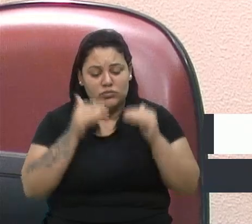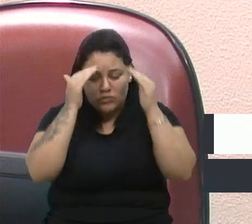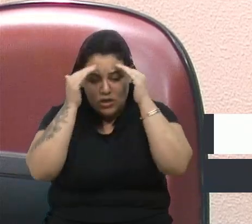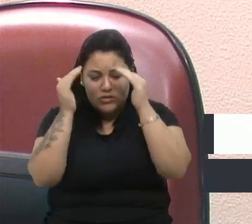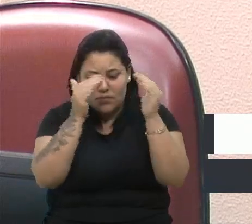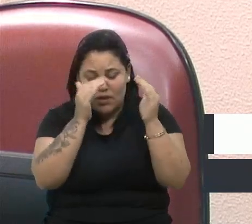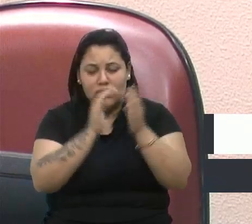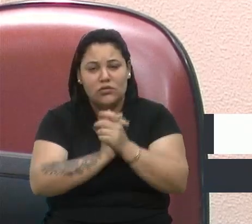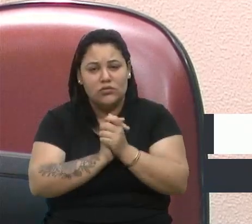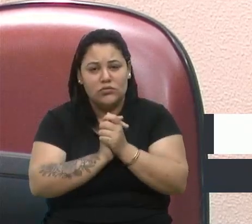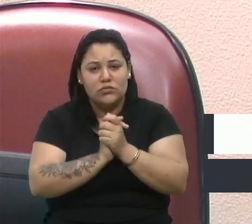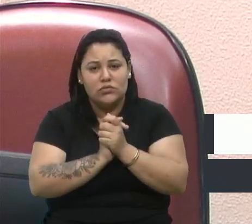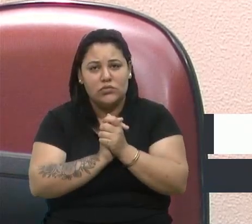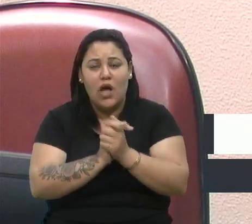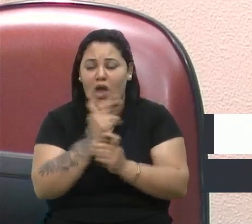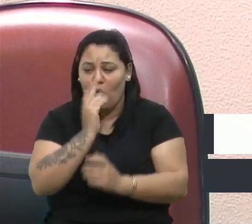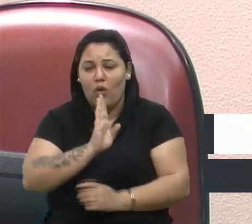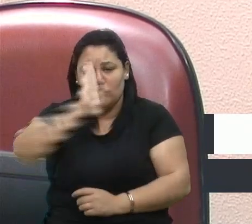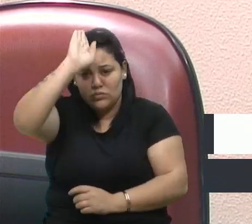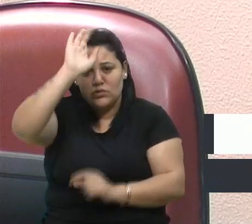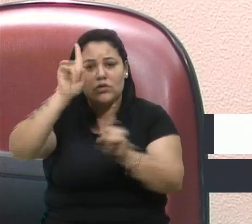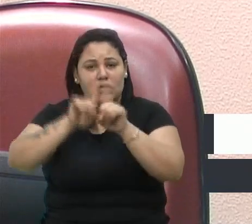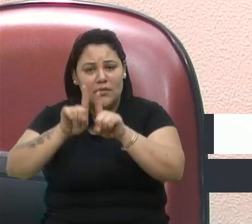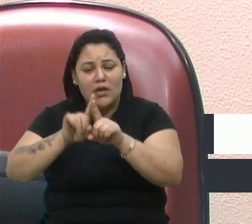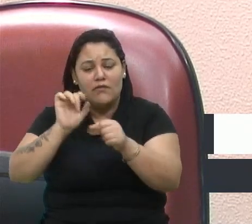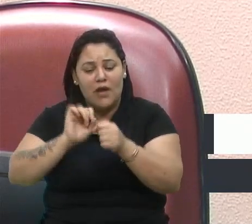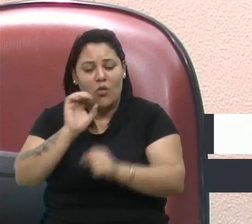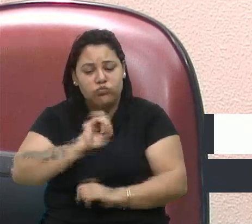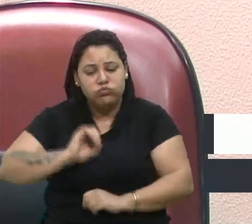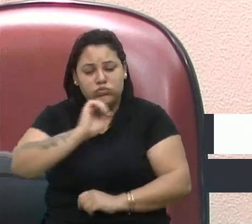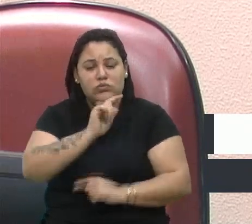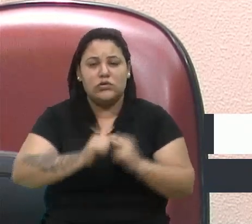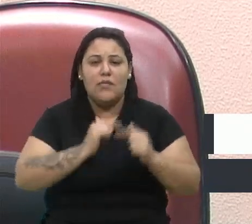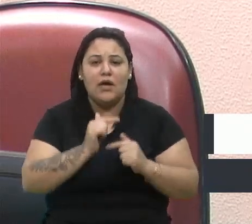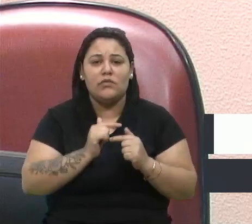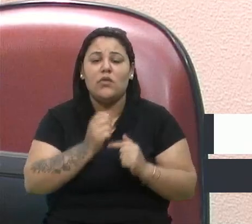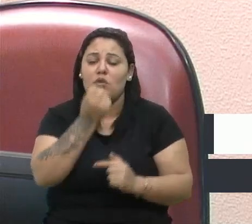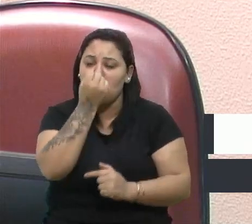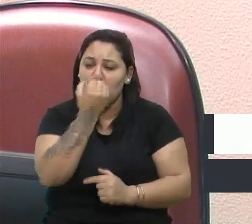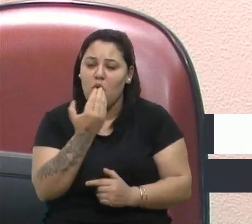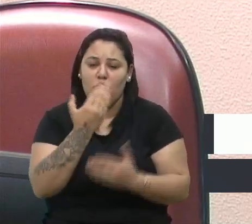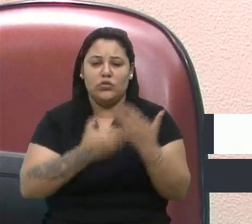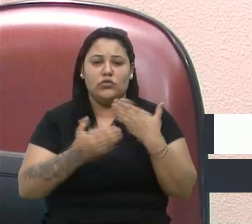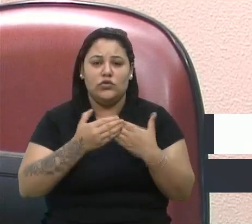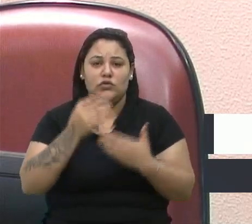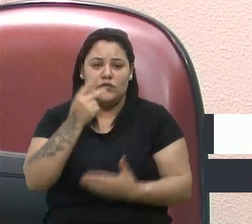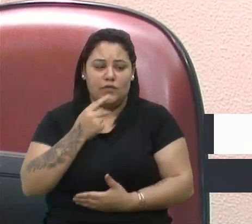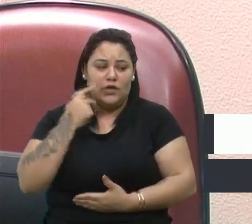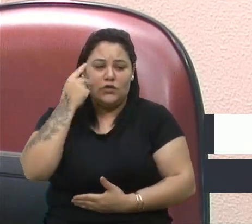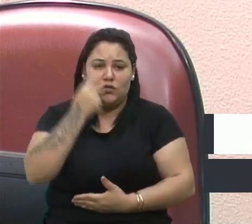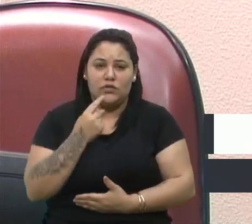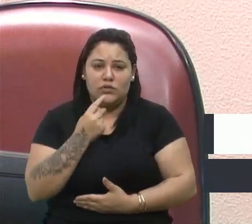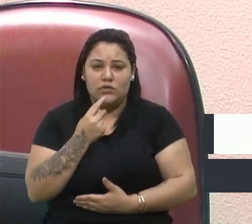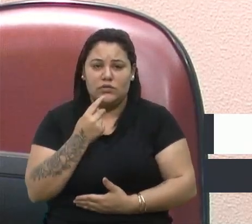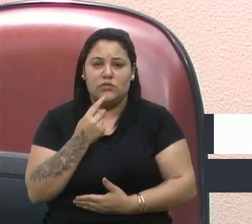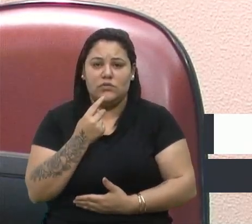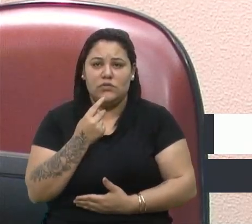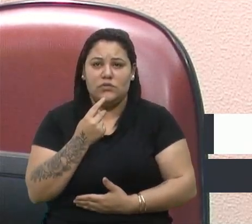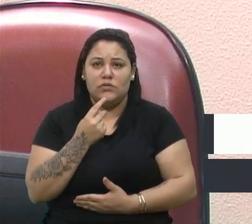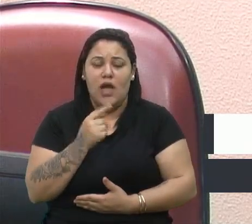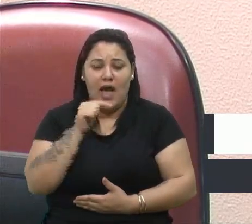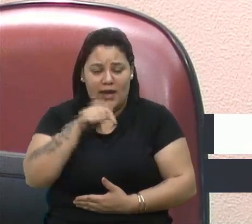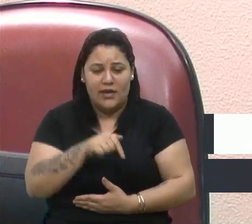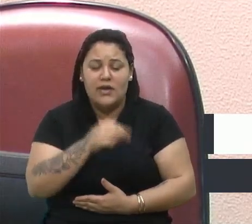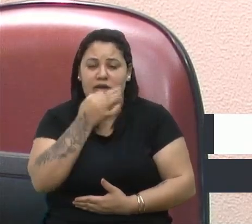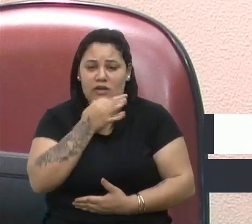assim sendo como o Corpo de Bombeiros, que faz um grande trabalho. Então, que bom que os vereadores, pelo menos desta Casa Legislativa e essa cidade de Caxias